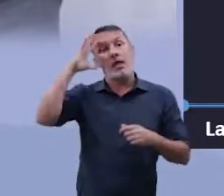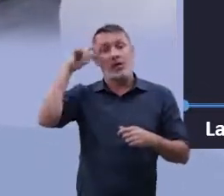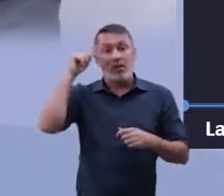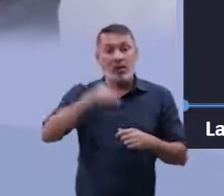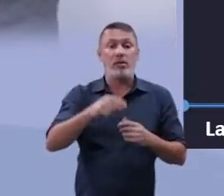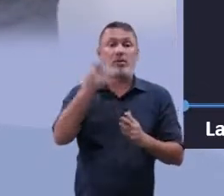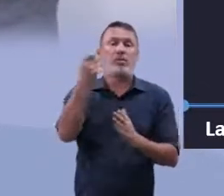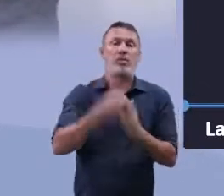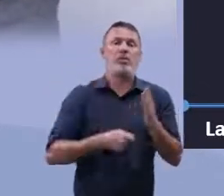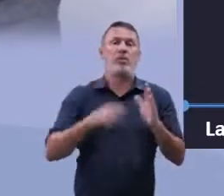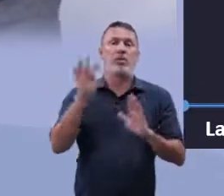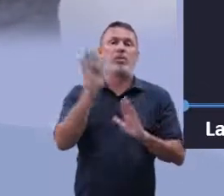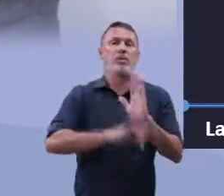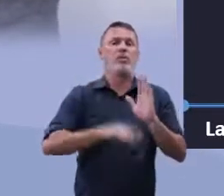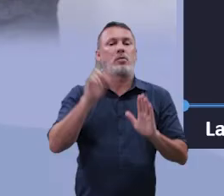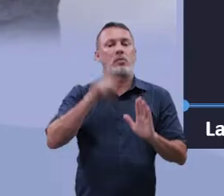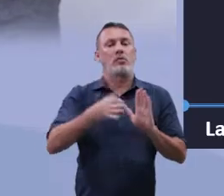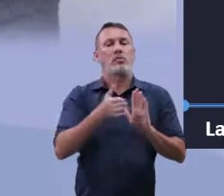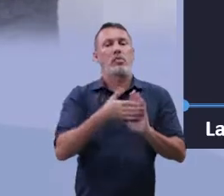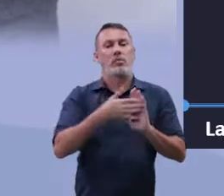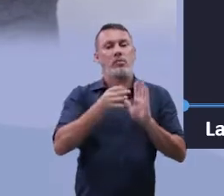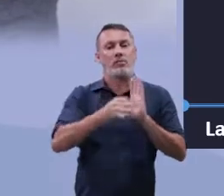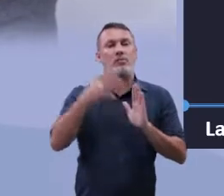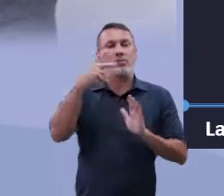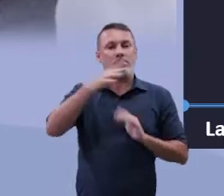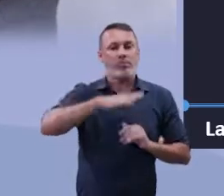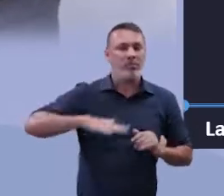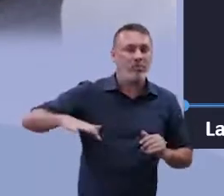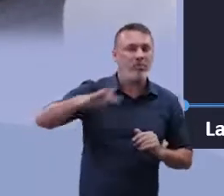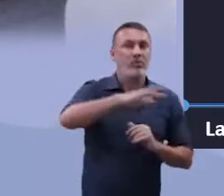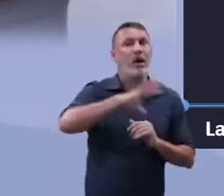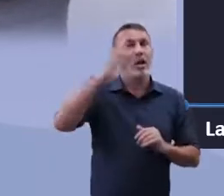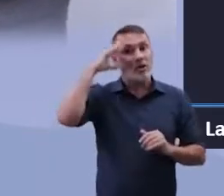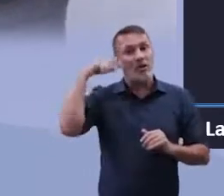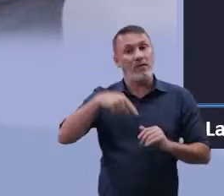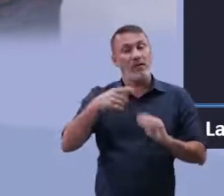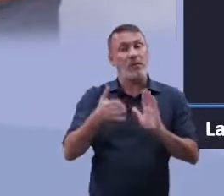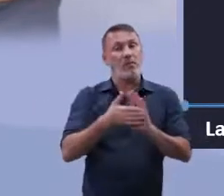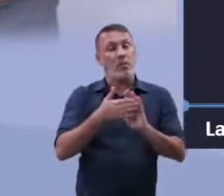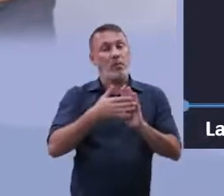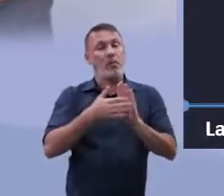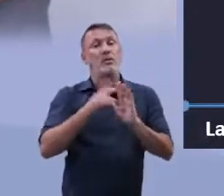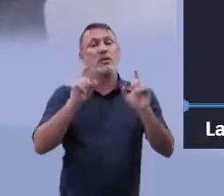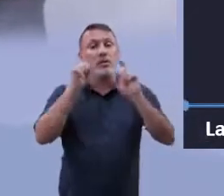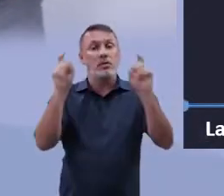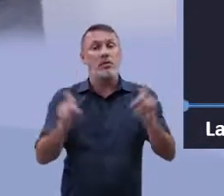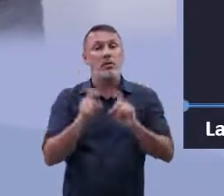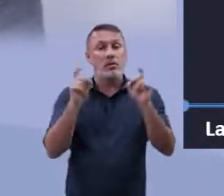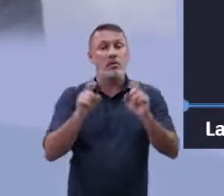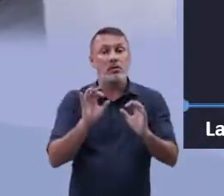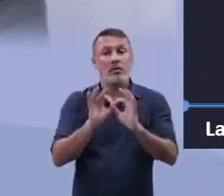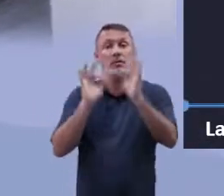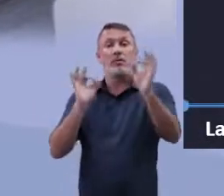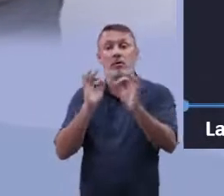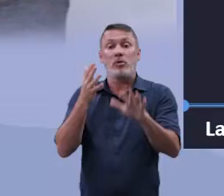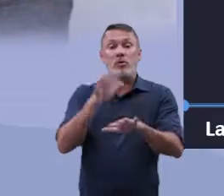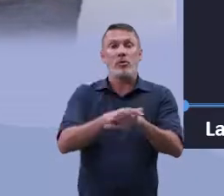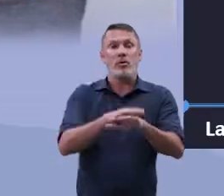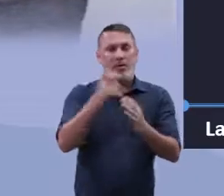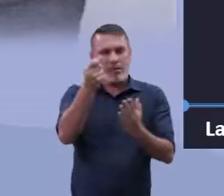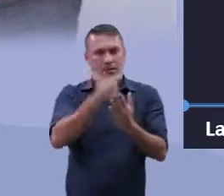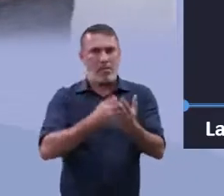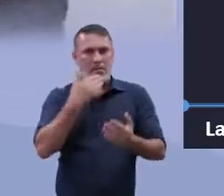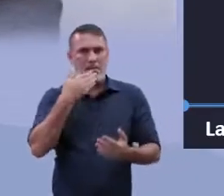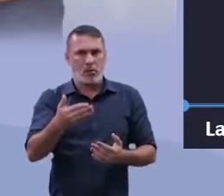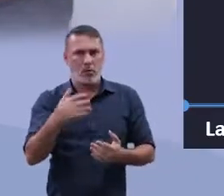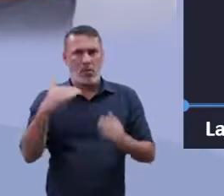de redação é resolver, trabalhar a inclusão digital. Ele não pediu para falar das pessoas em situação de rua, ele não